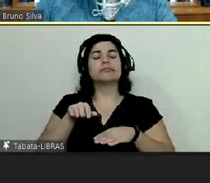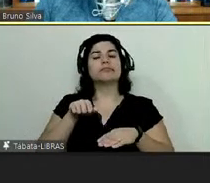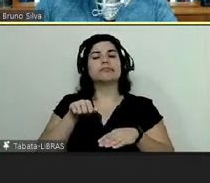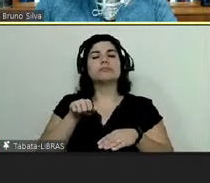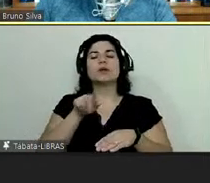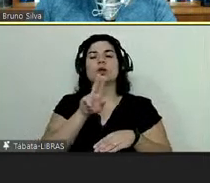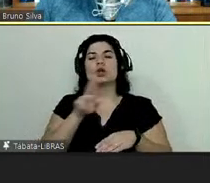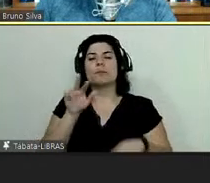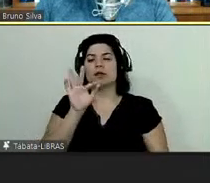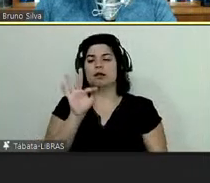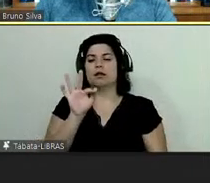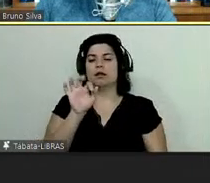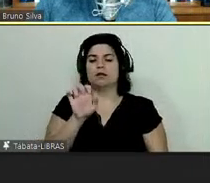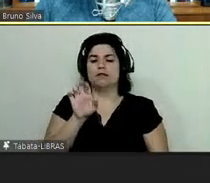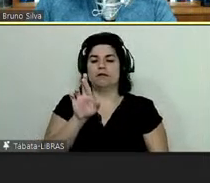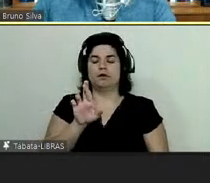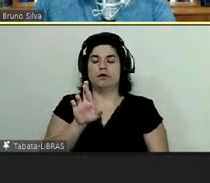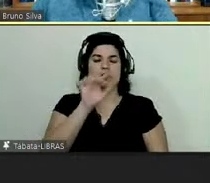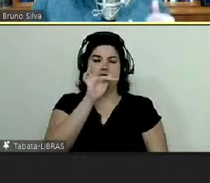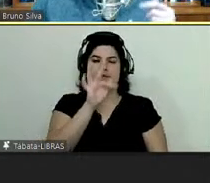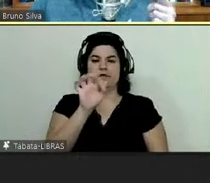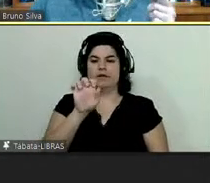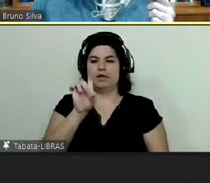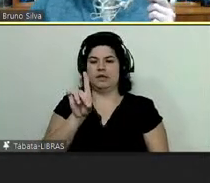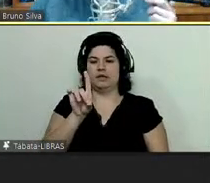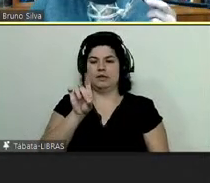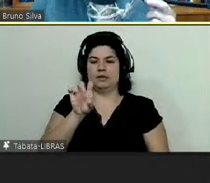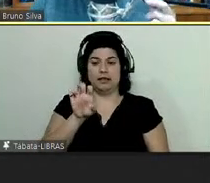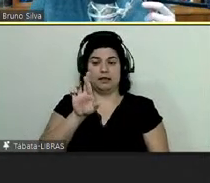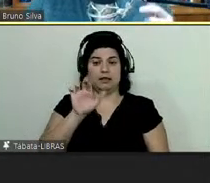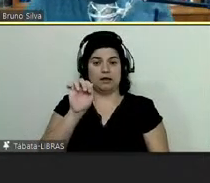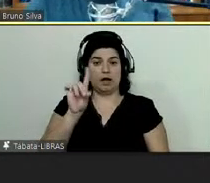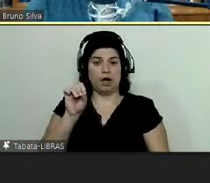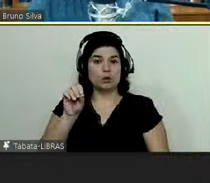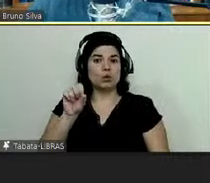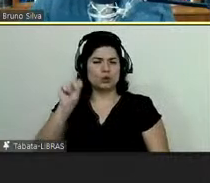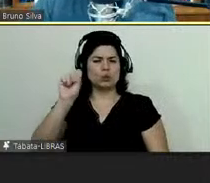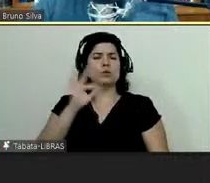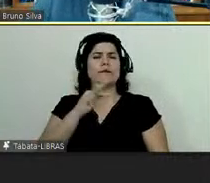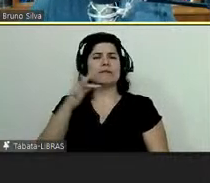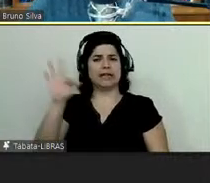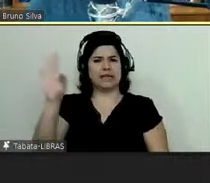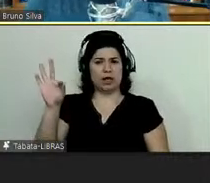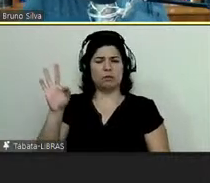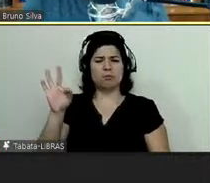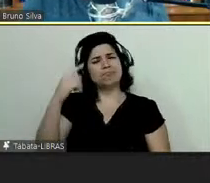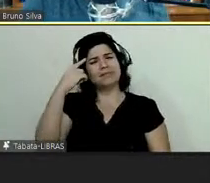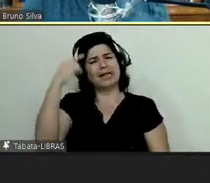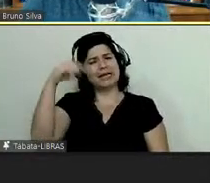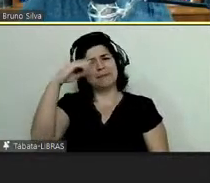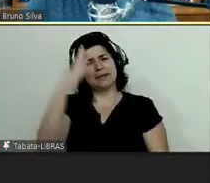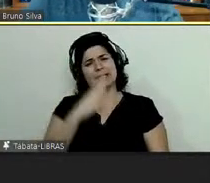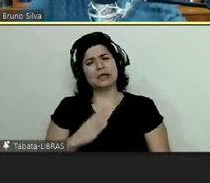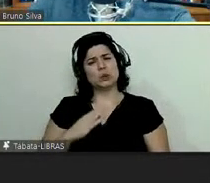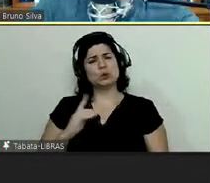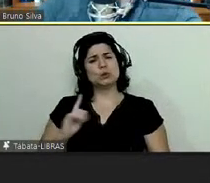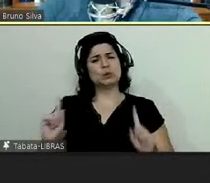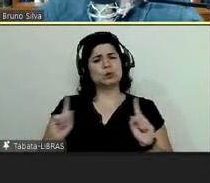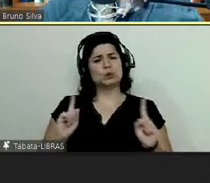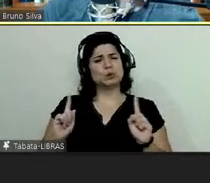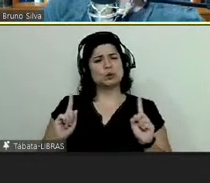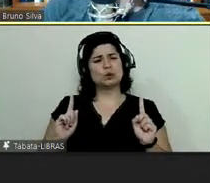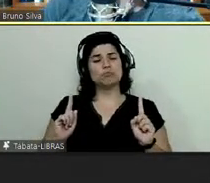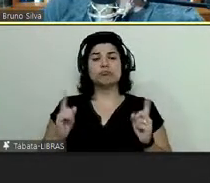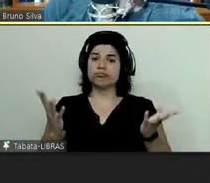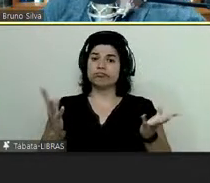estados Federados aliás no nosso caso nós somos os estados unitários Federado Galera fica